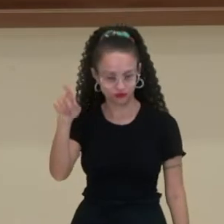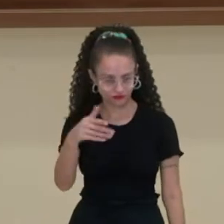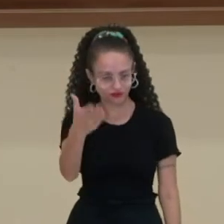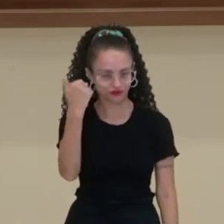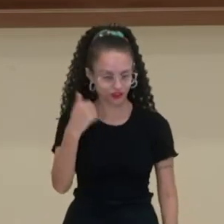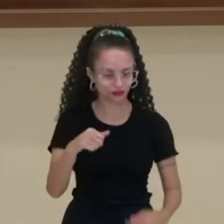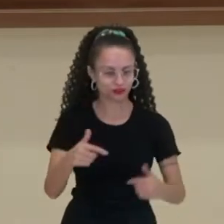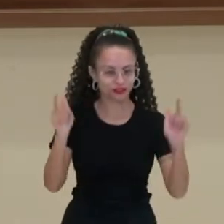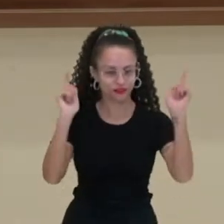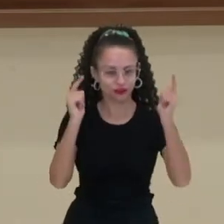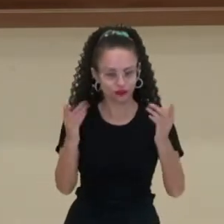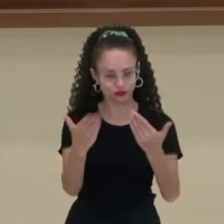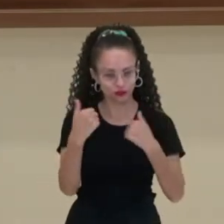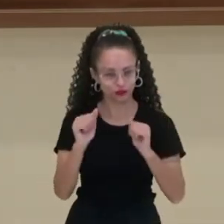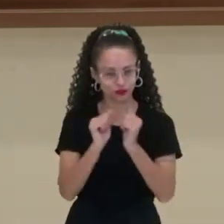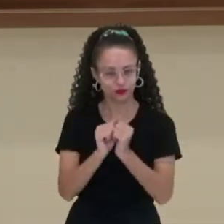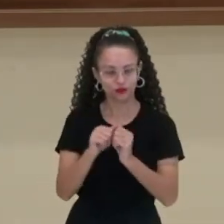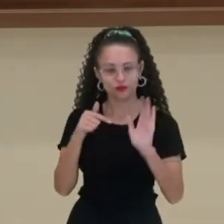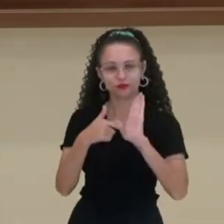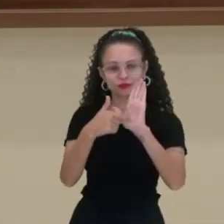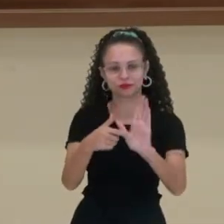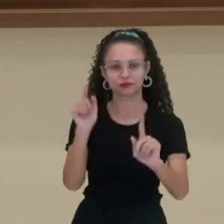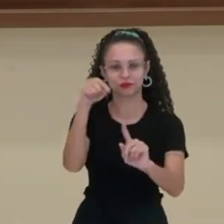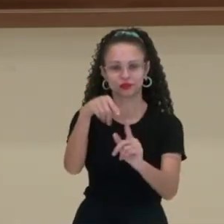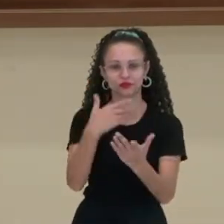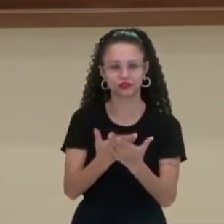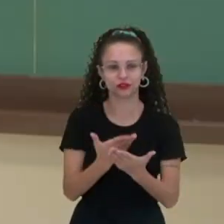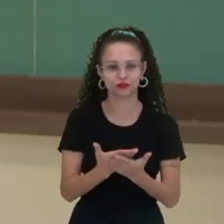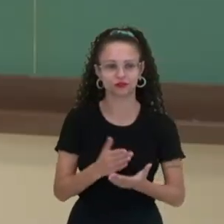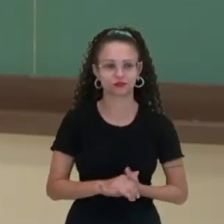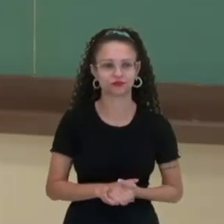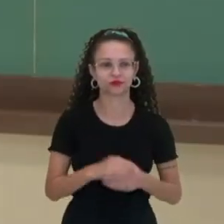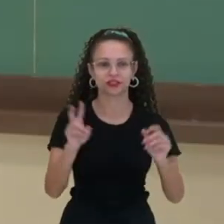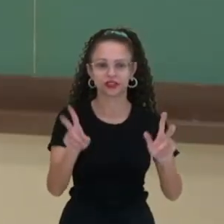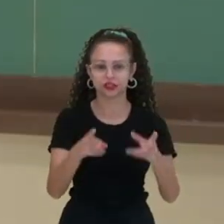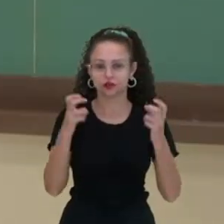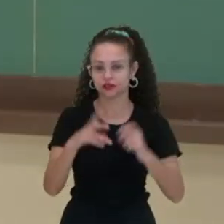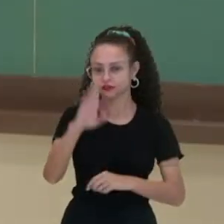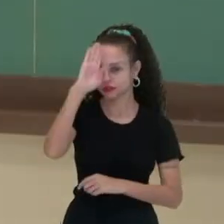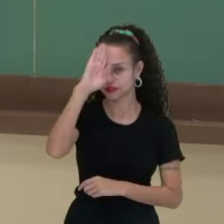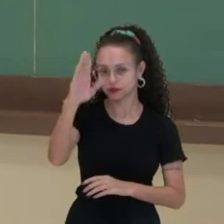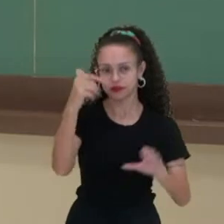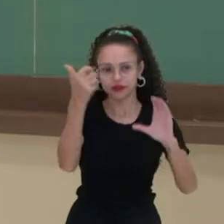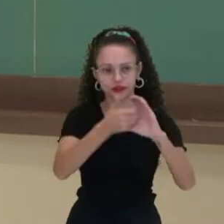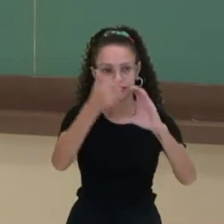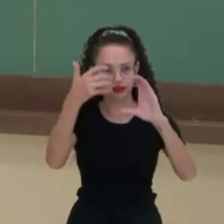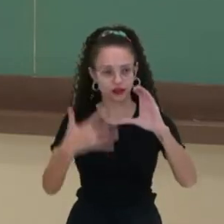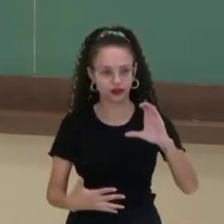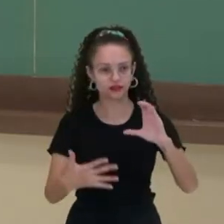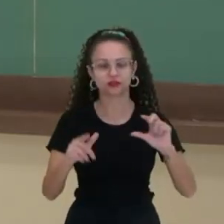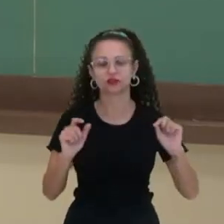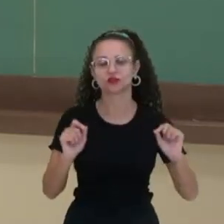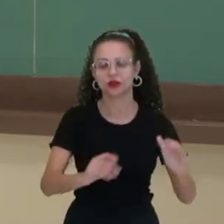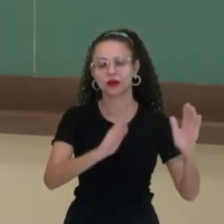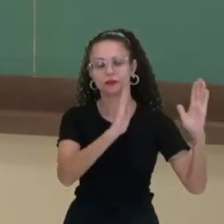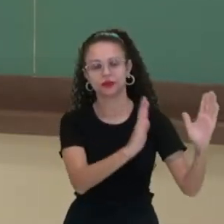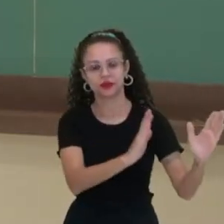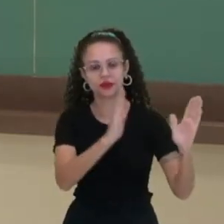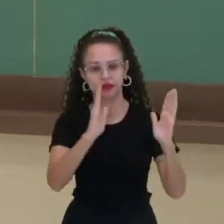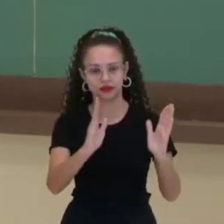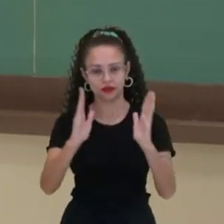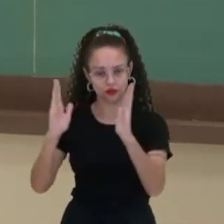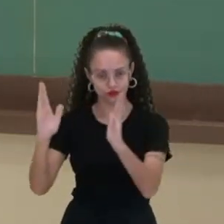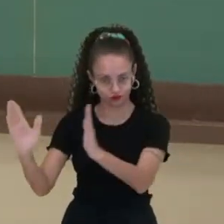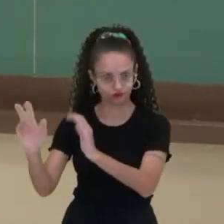para vocês os objetivos desta aula. Reconhecer as principais características da periodização,